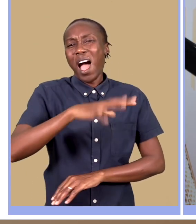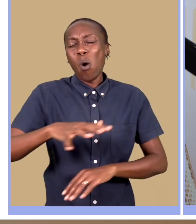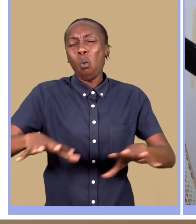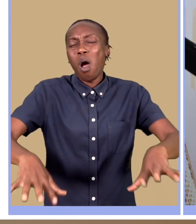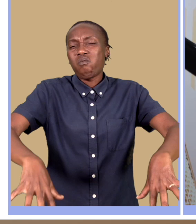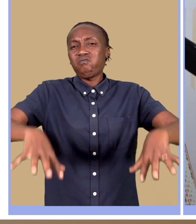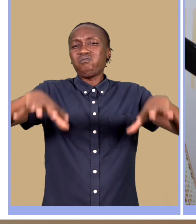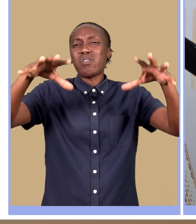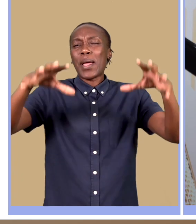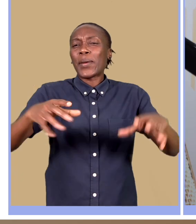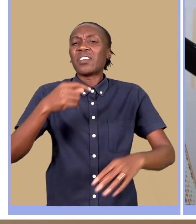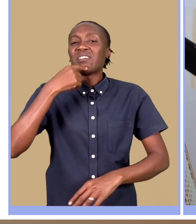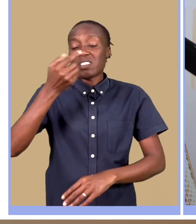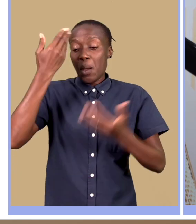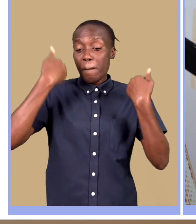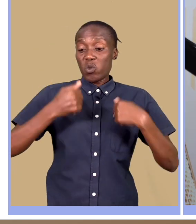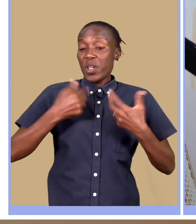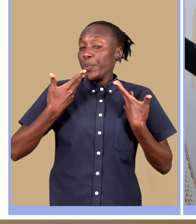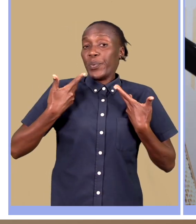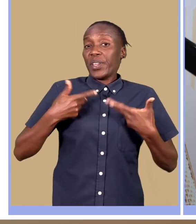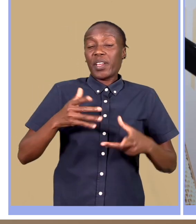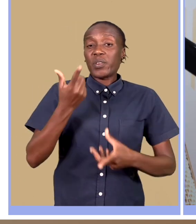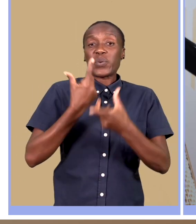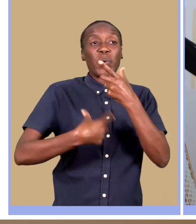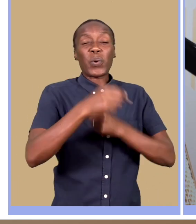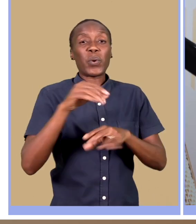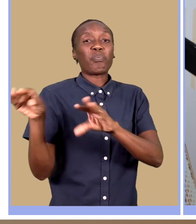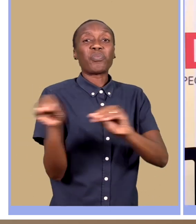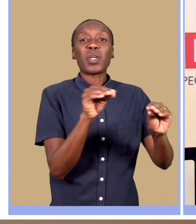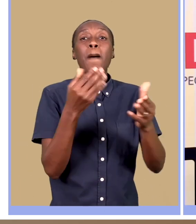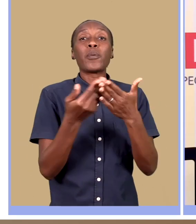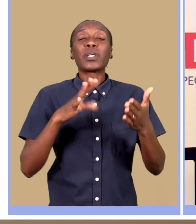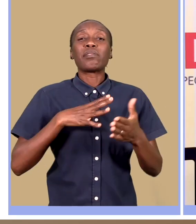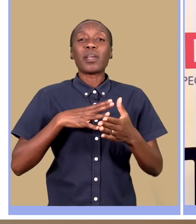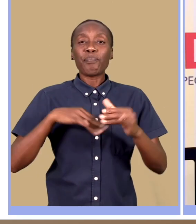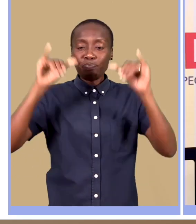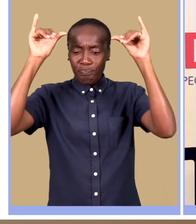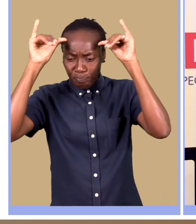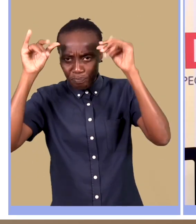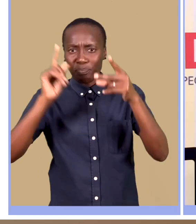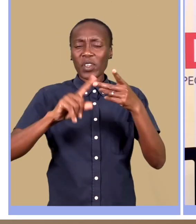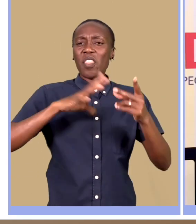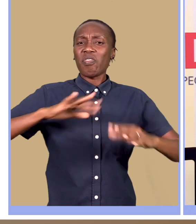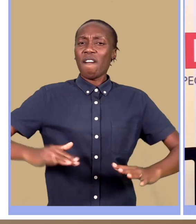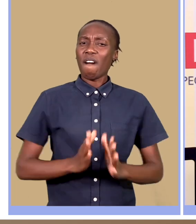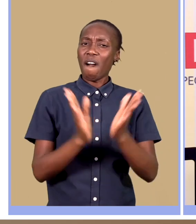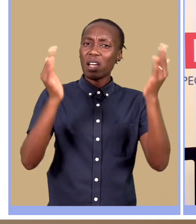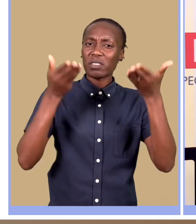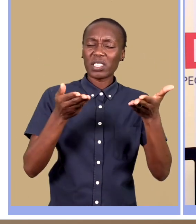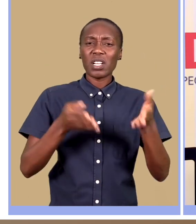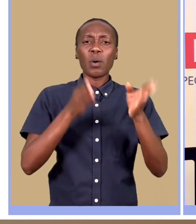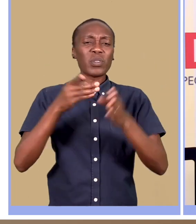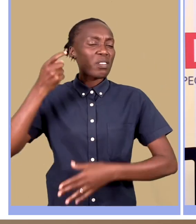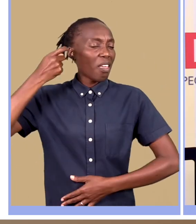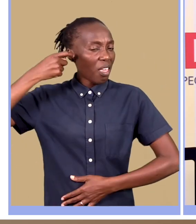posso sair, tem muita criação, tem muitas árvores aqui e tudo mais. E agora isso também tem em conta,